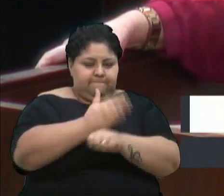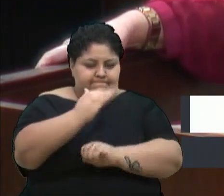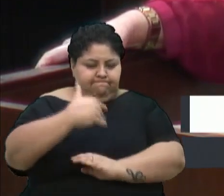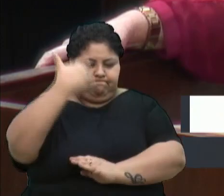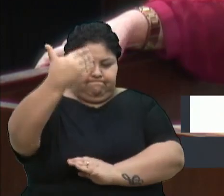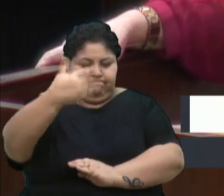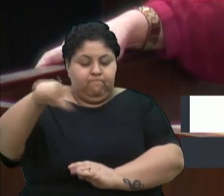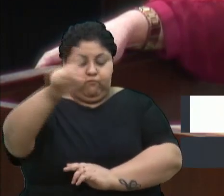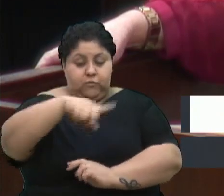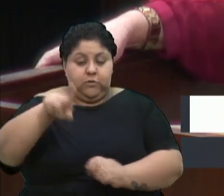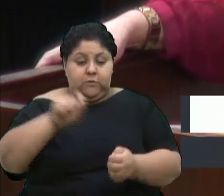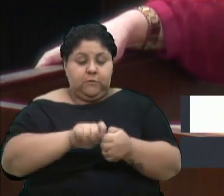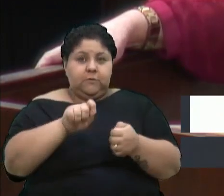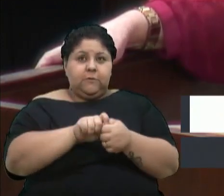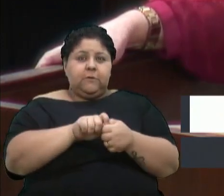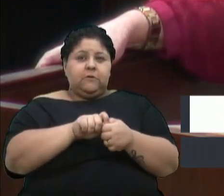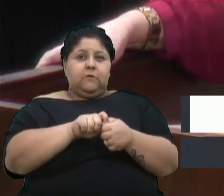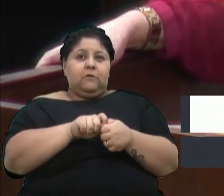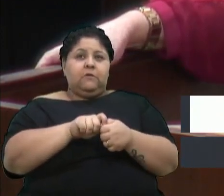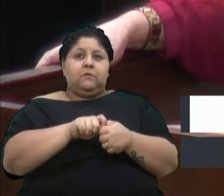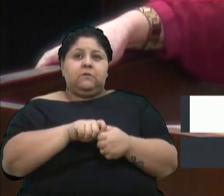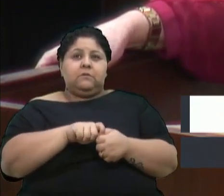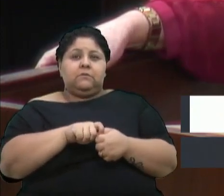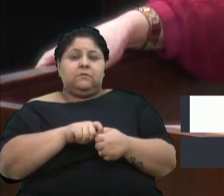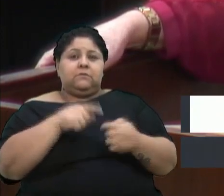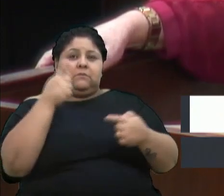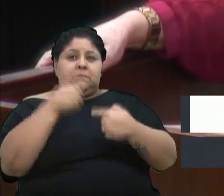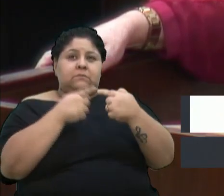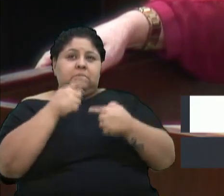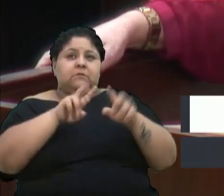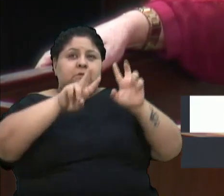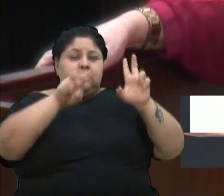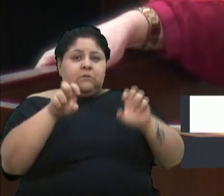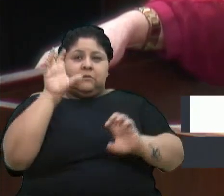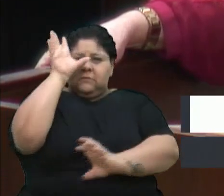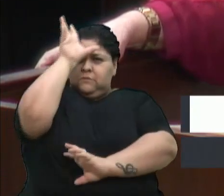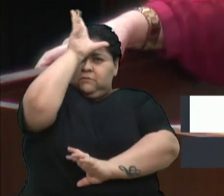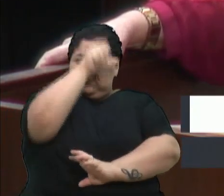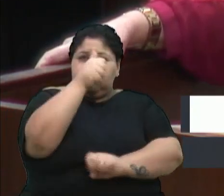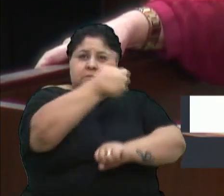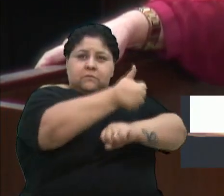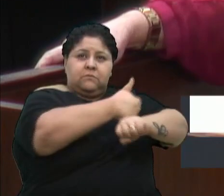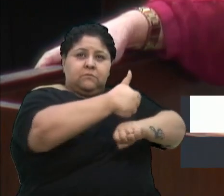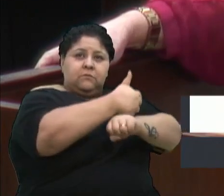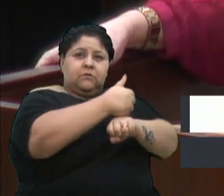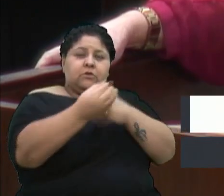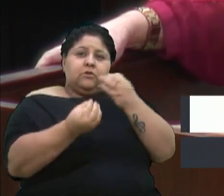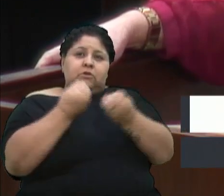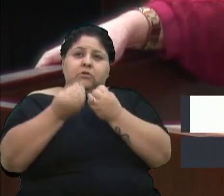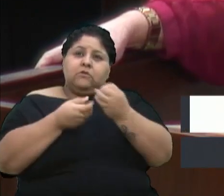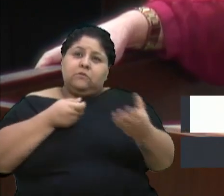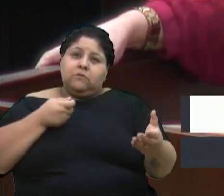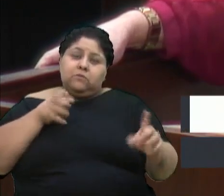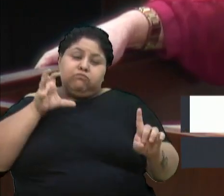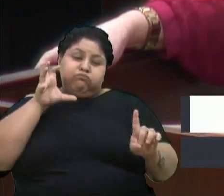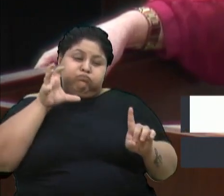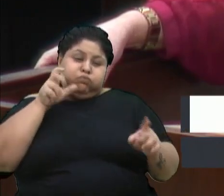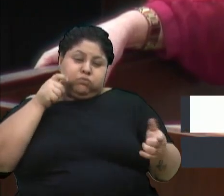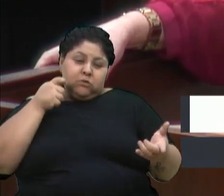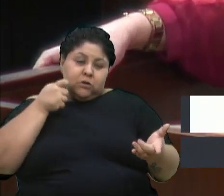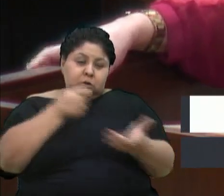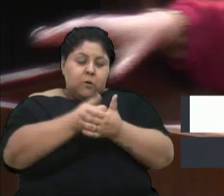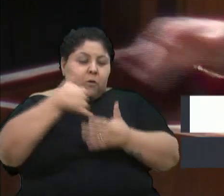um debate hoje à tarde sobre a aprendizagem profissional como combate ao trabalho